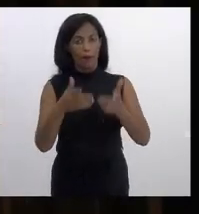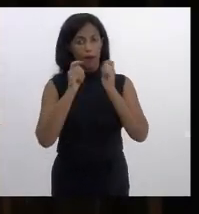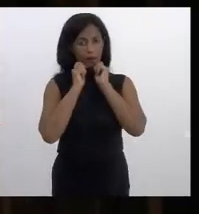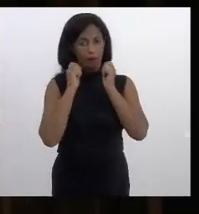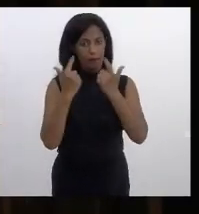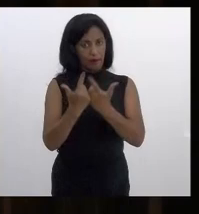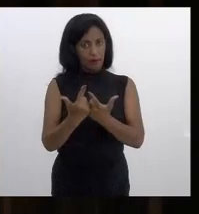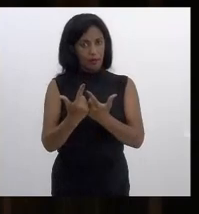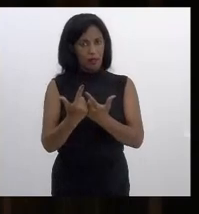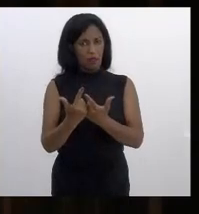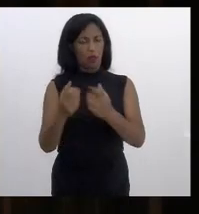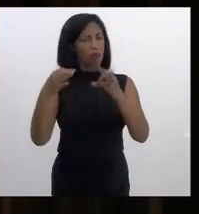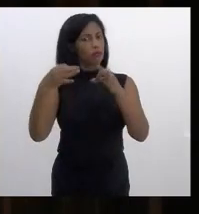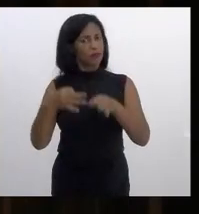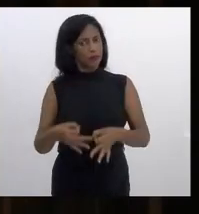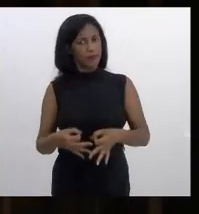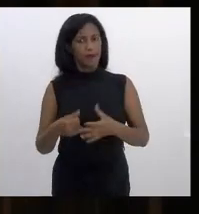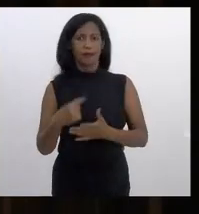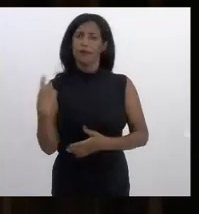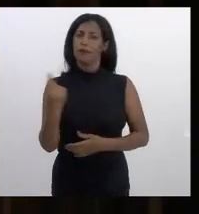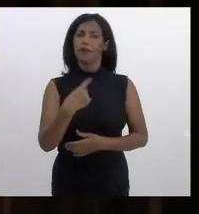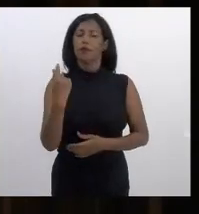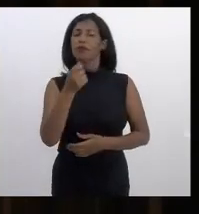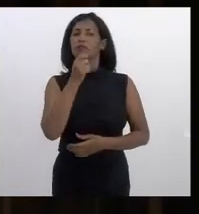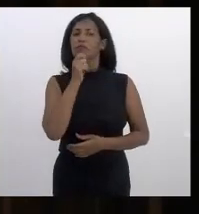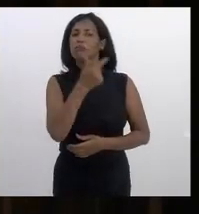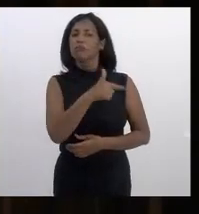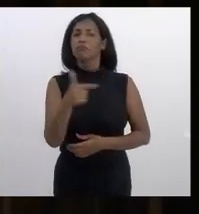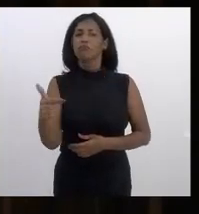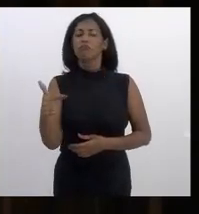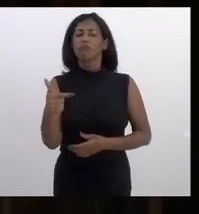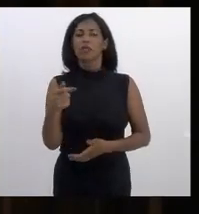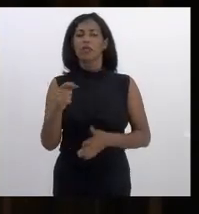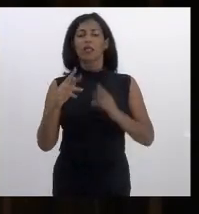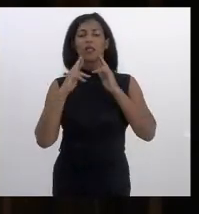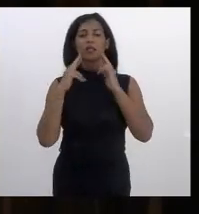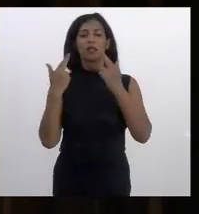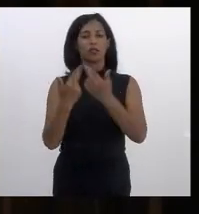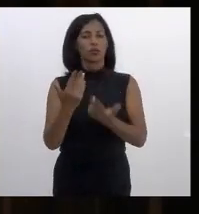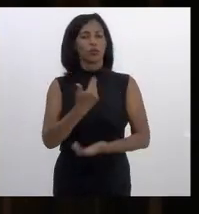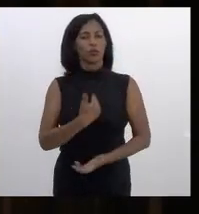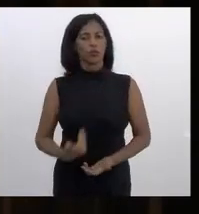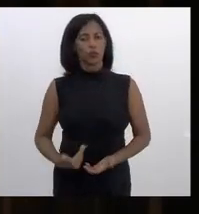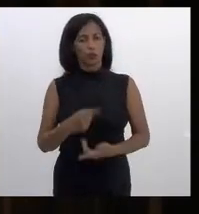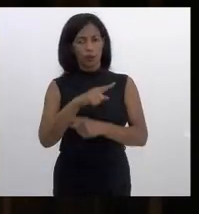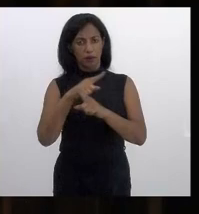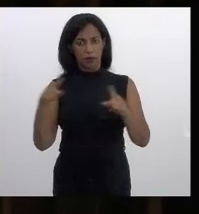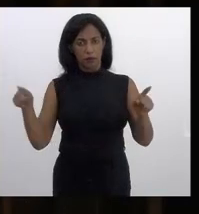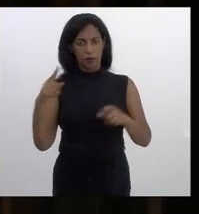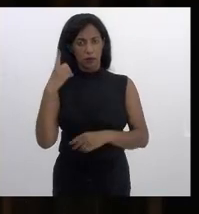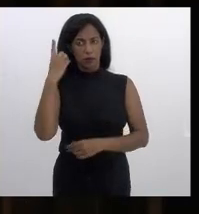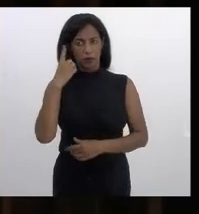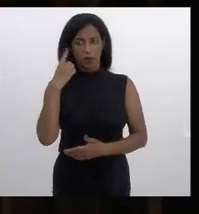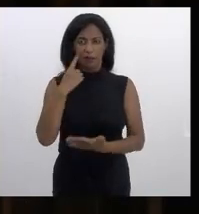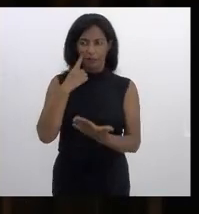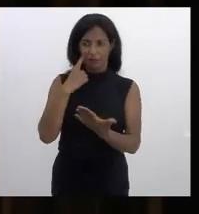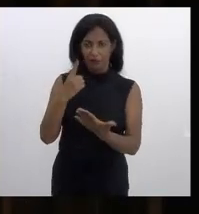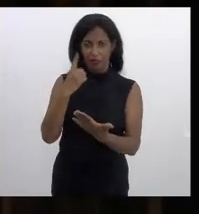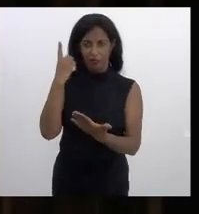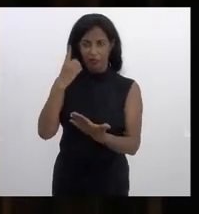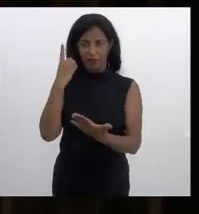casa civil Com certeza nós não teríamos eu só essas públicas senhores deputados terão seu